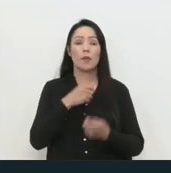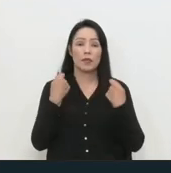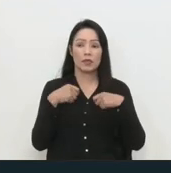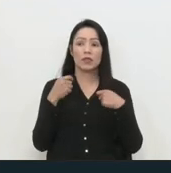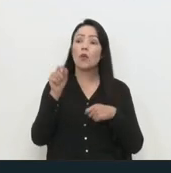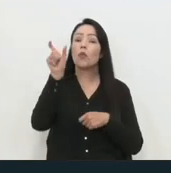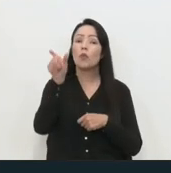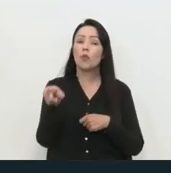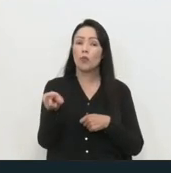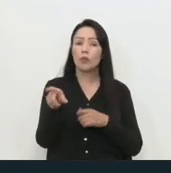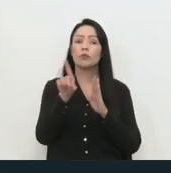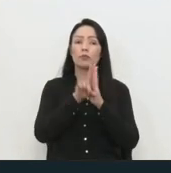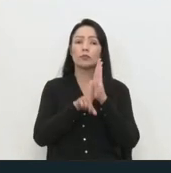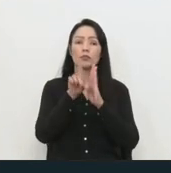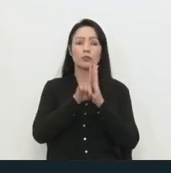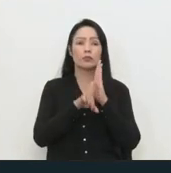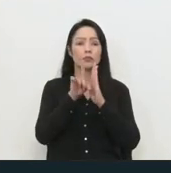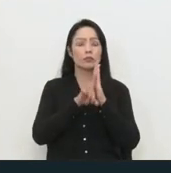direito